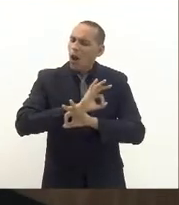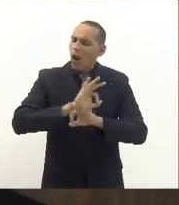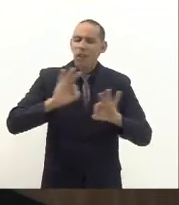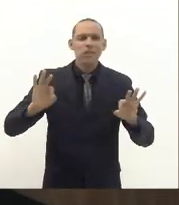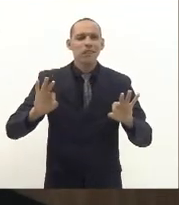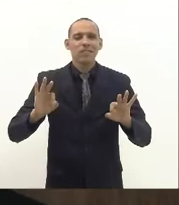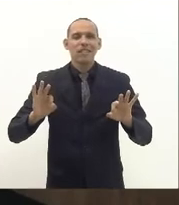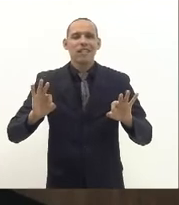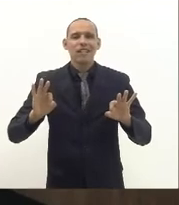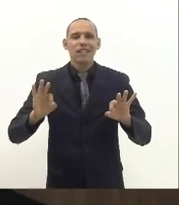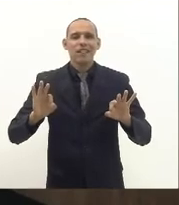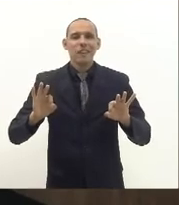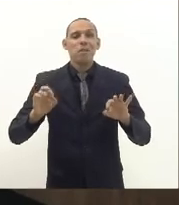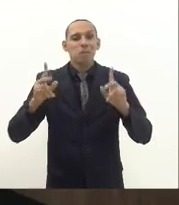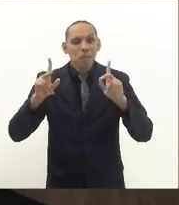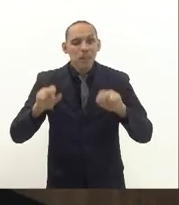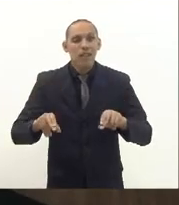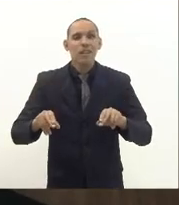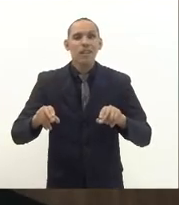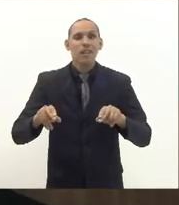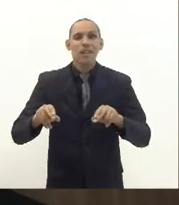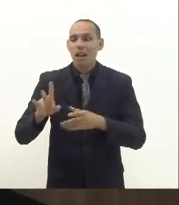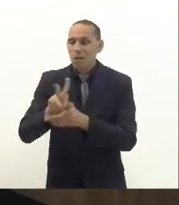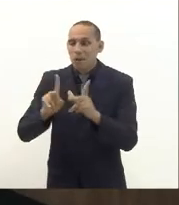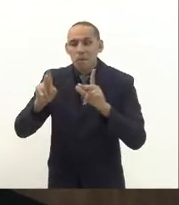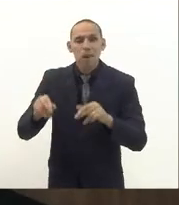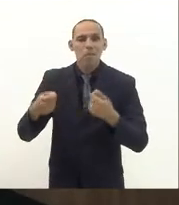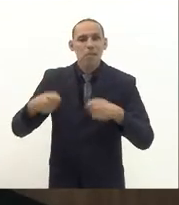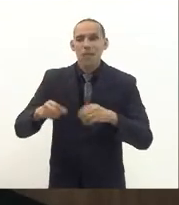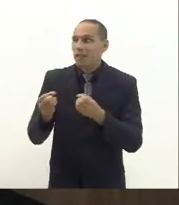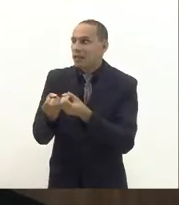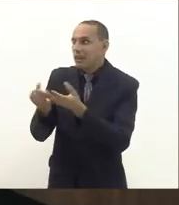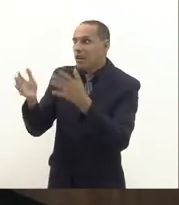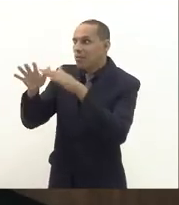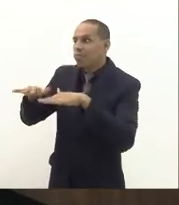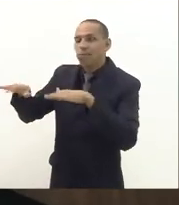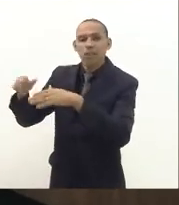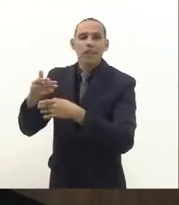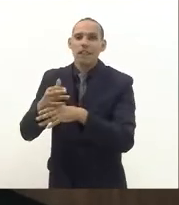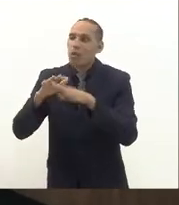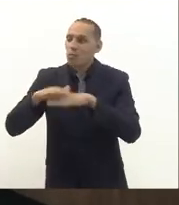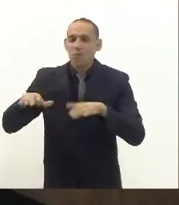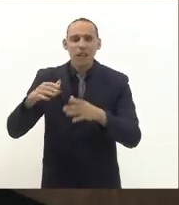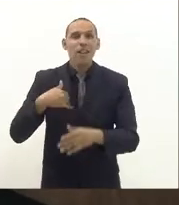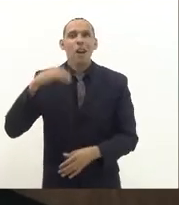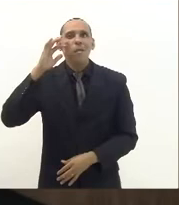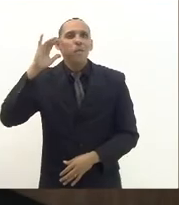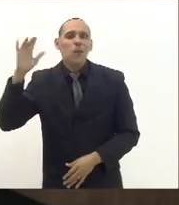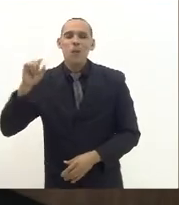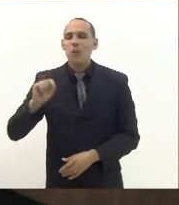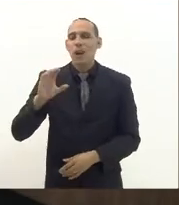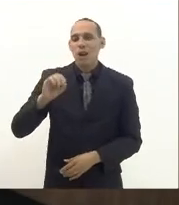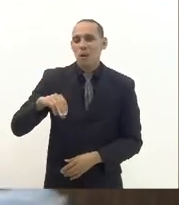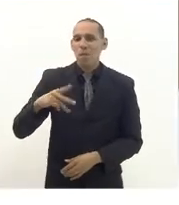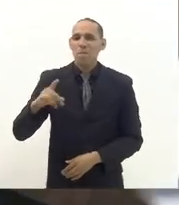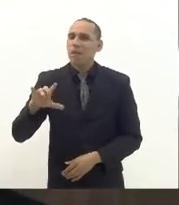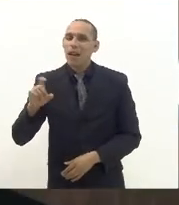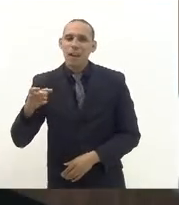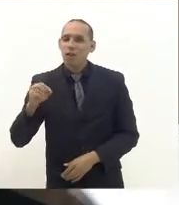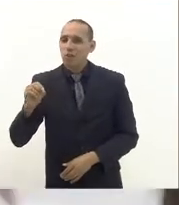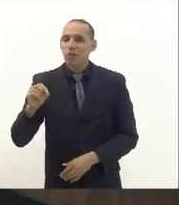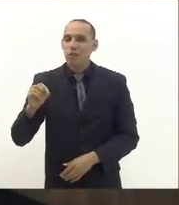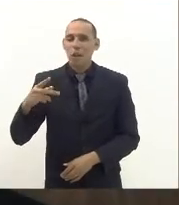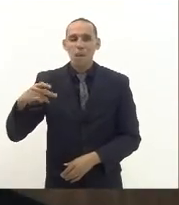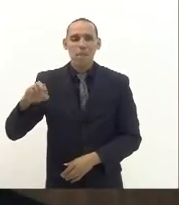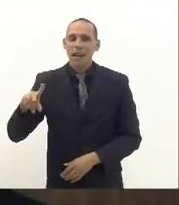ótima ela deve ser replicada para o resto das é o meu sonho é que um dia o complexo da penha seja tratado com a